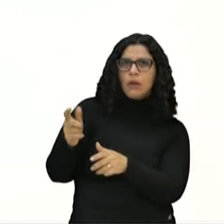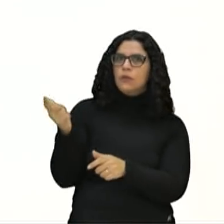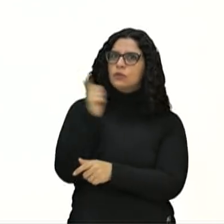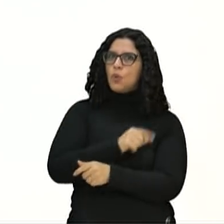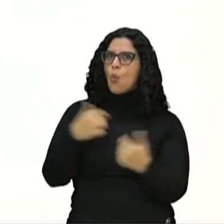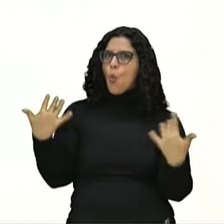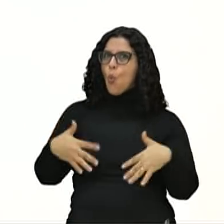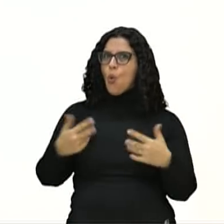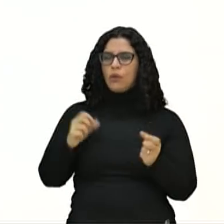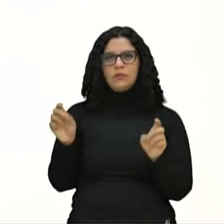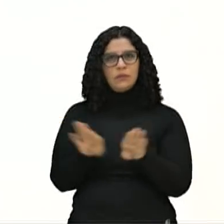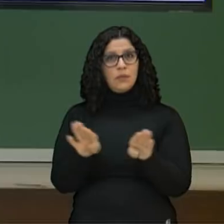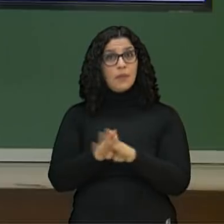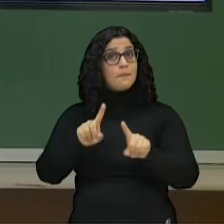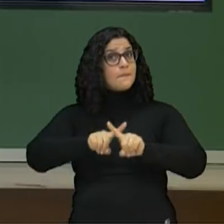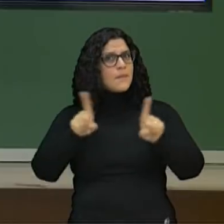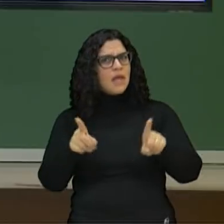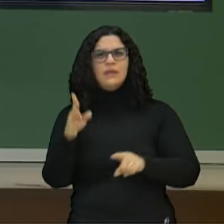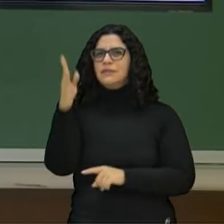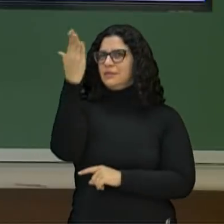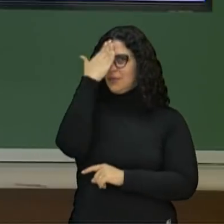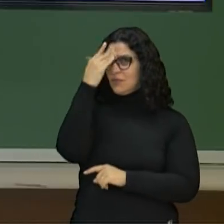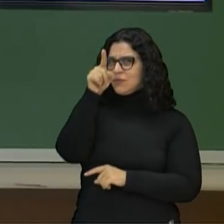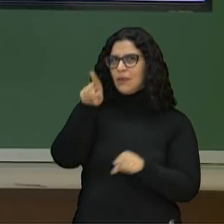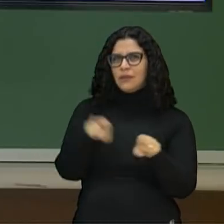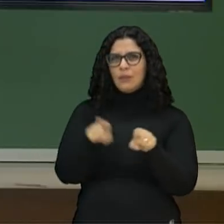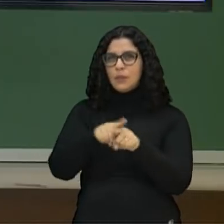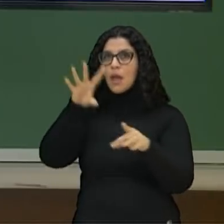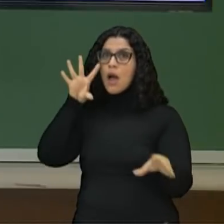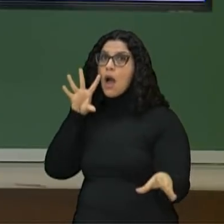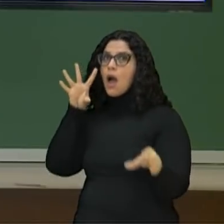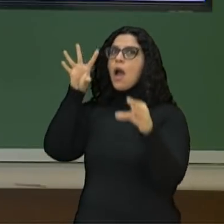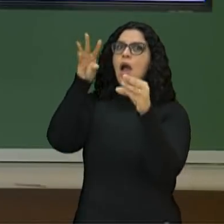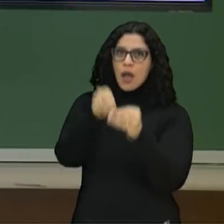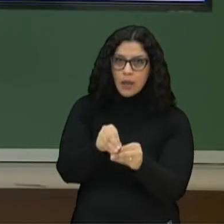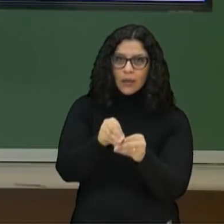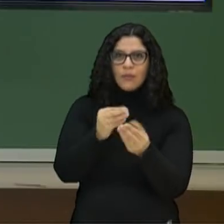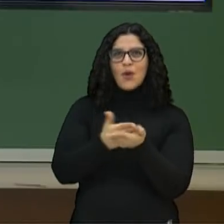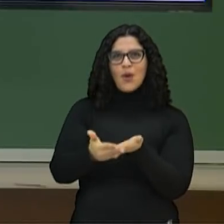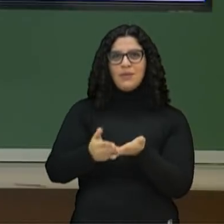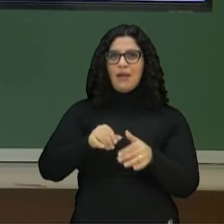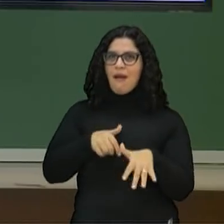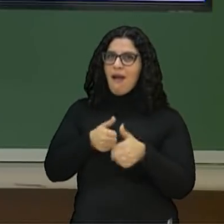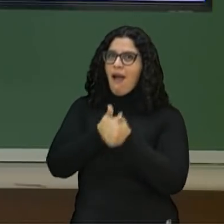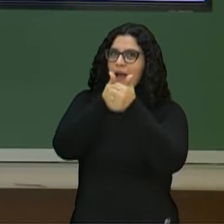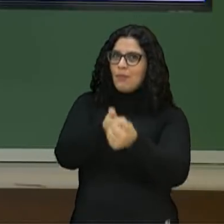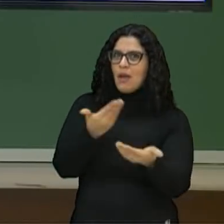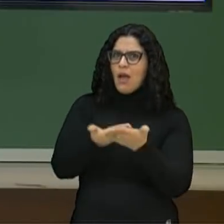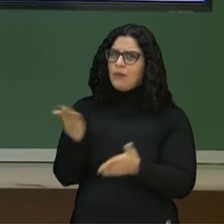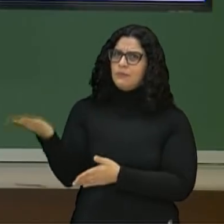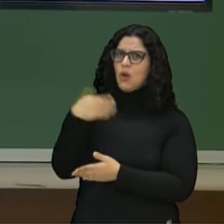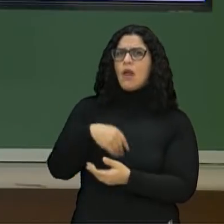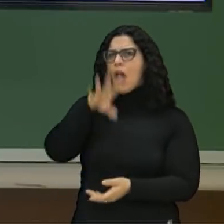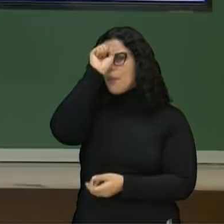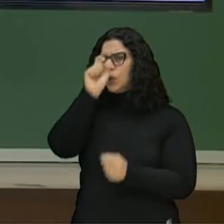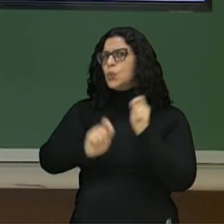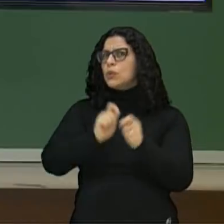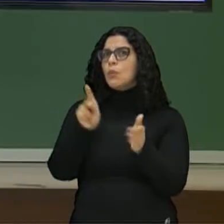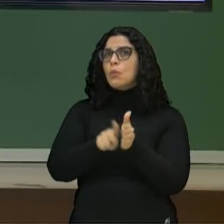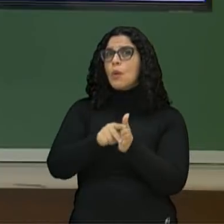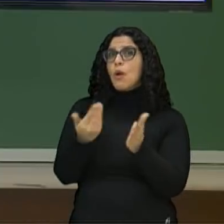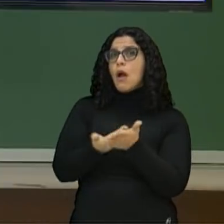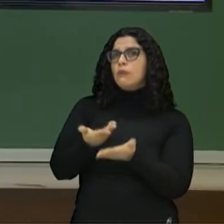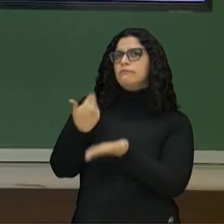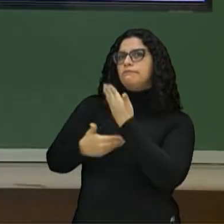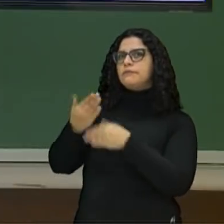muito. Mas eu sei que você precisa daquela revisão para entrar no ritmo. Bora! O que você aprendeu na